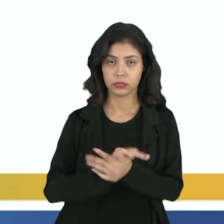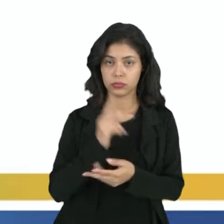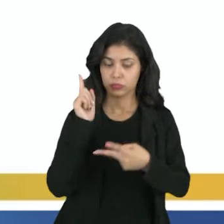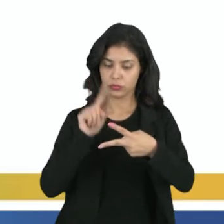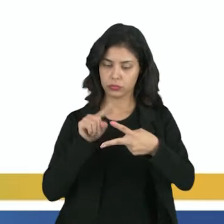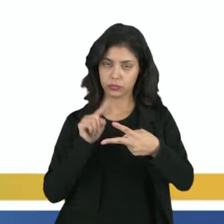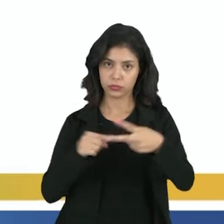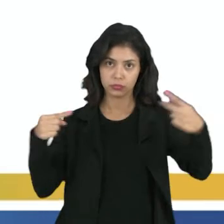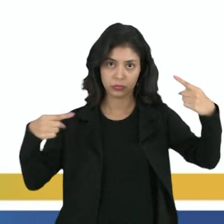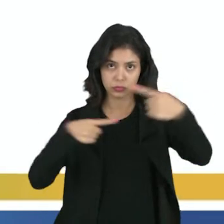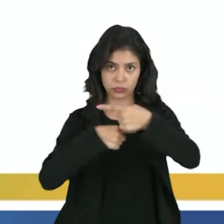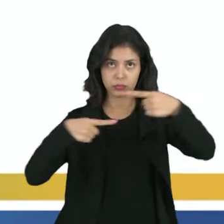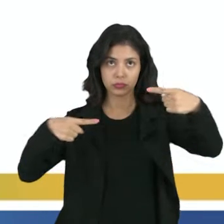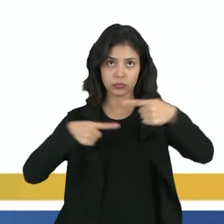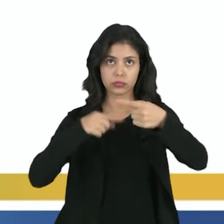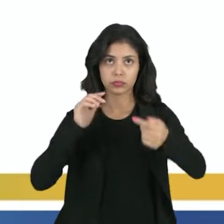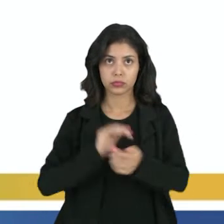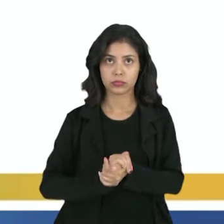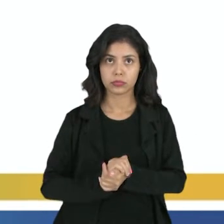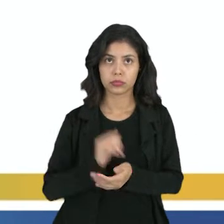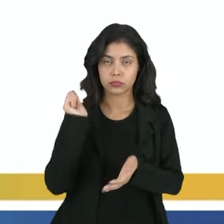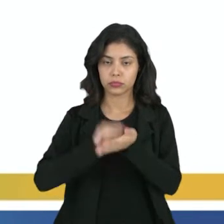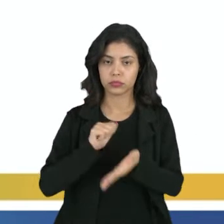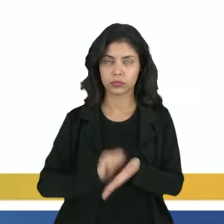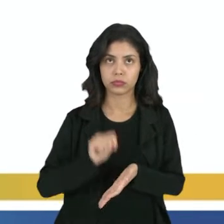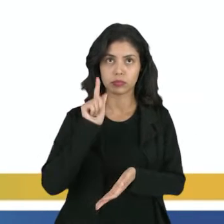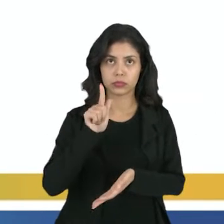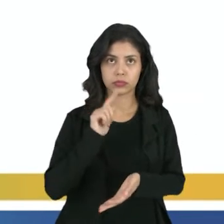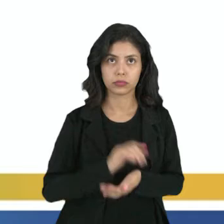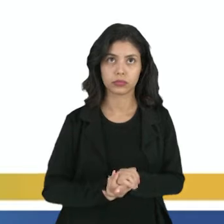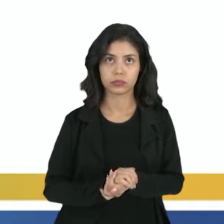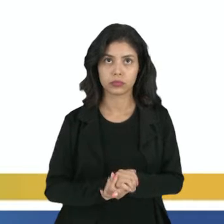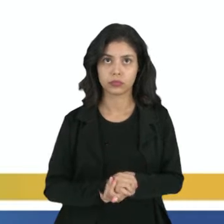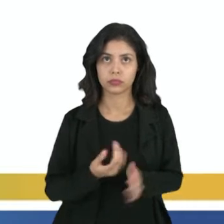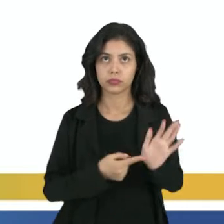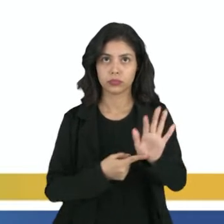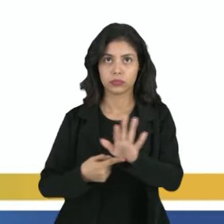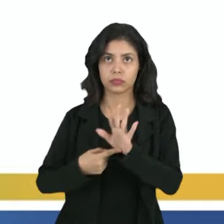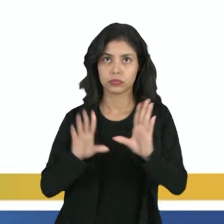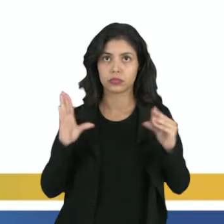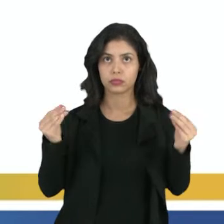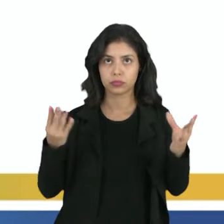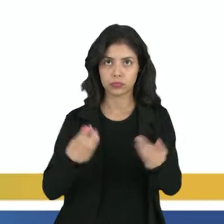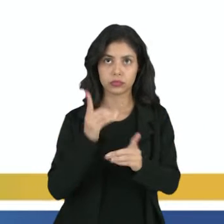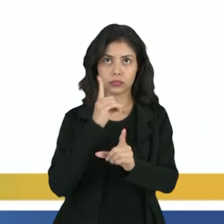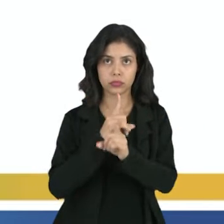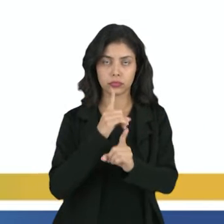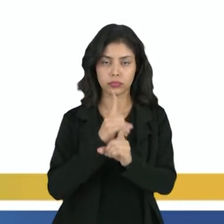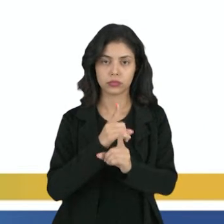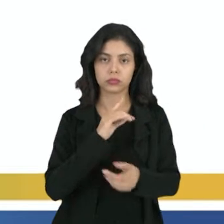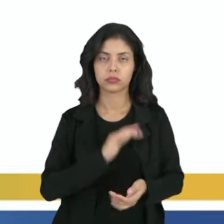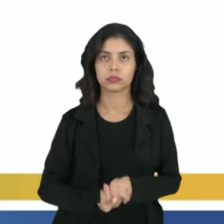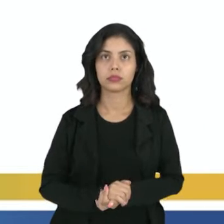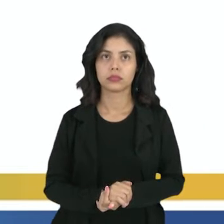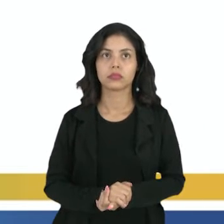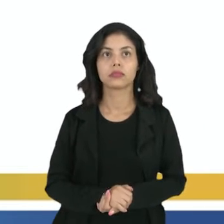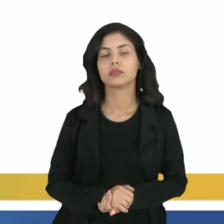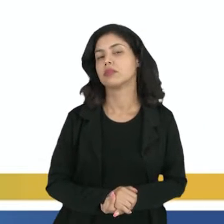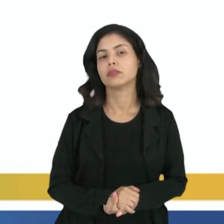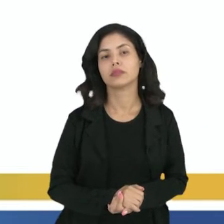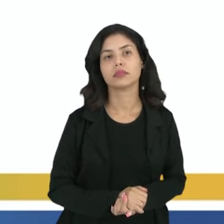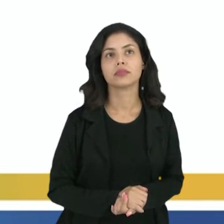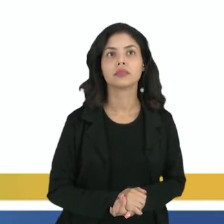nos dois sentidos e que o subscrito G, de gasoso, indica, né, o estado físico dessa